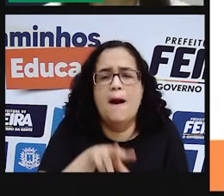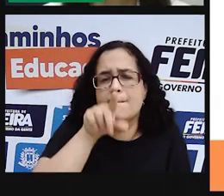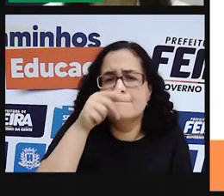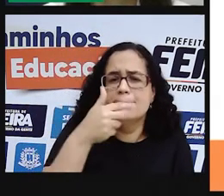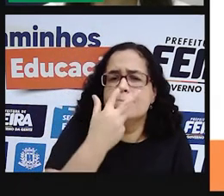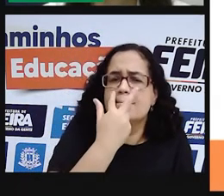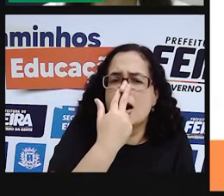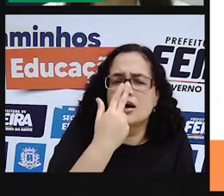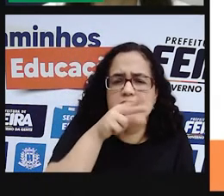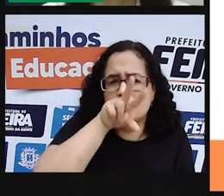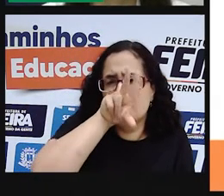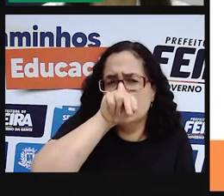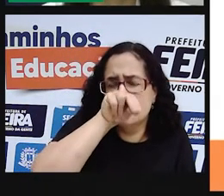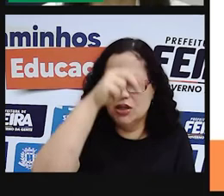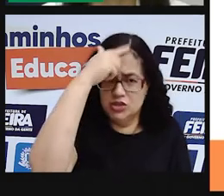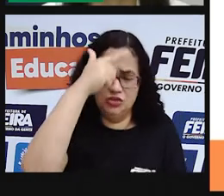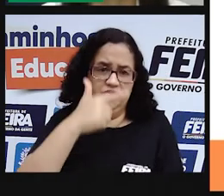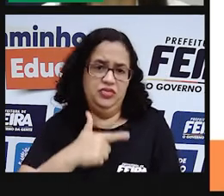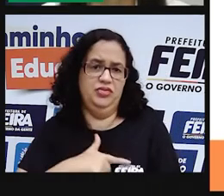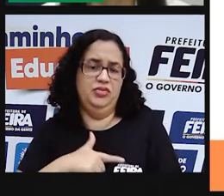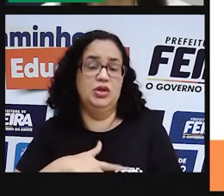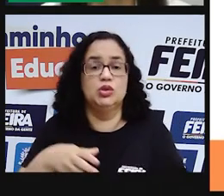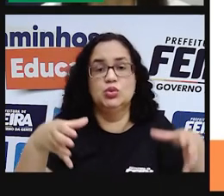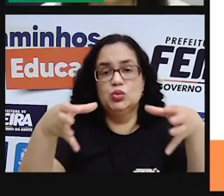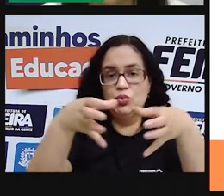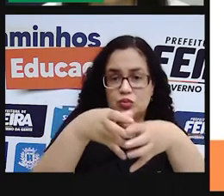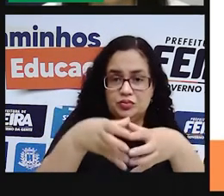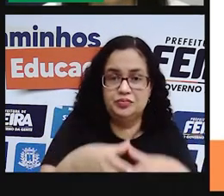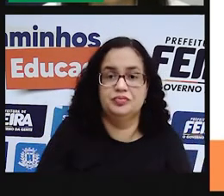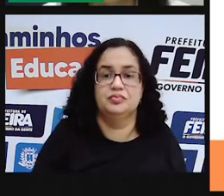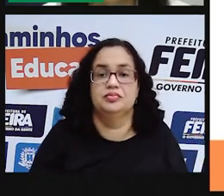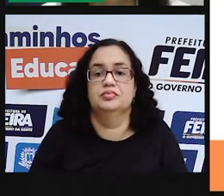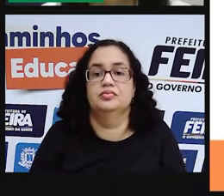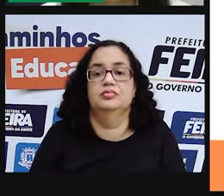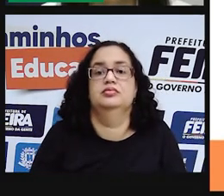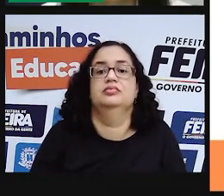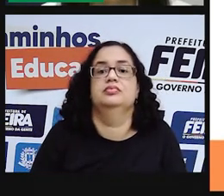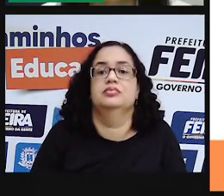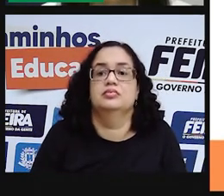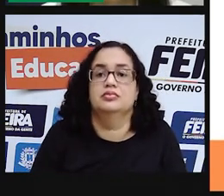feio da turma e resolvem atormentar a vida do rapaz.